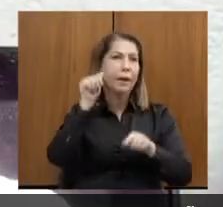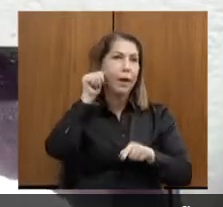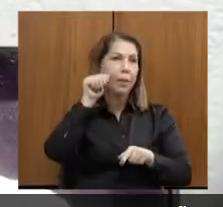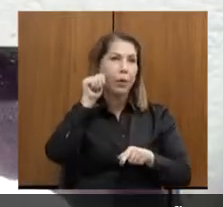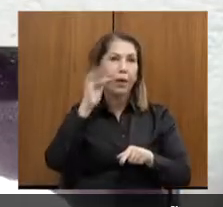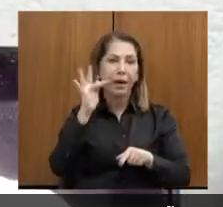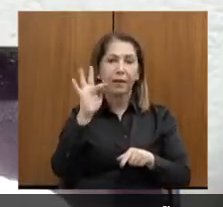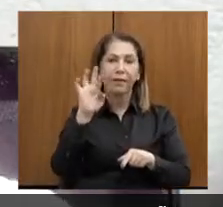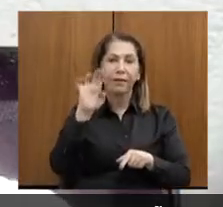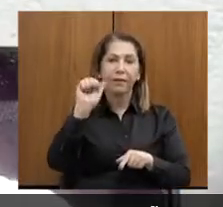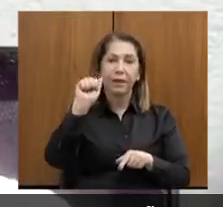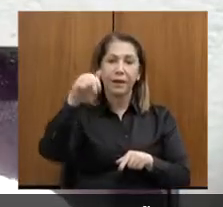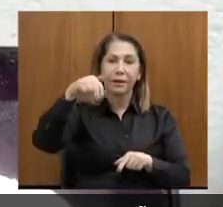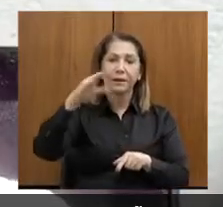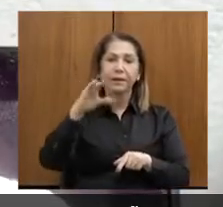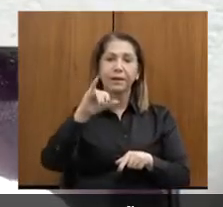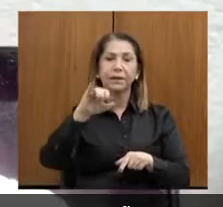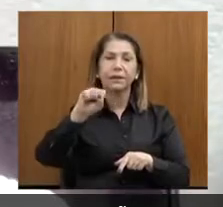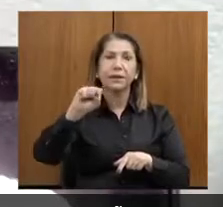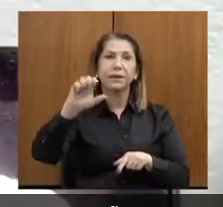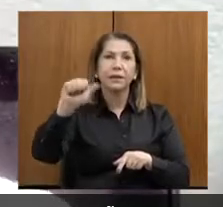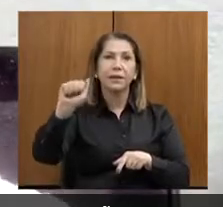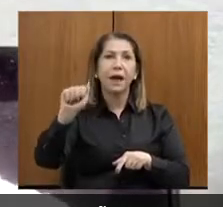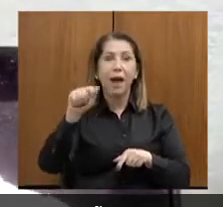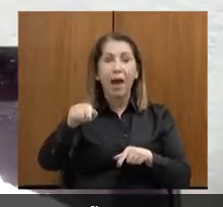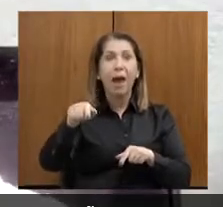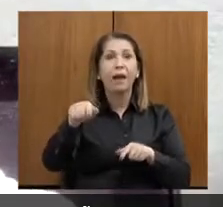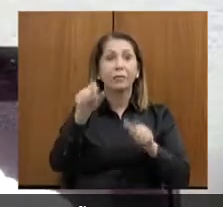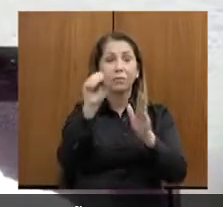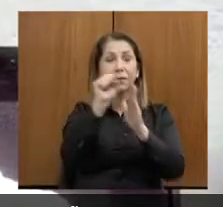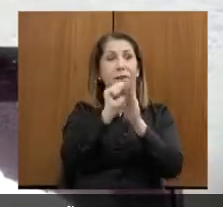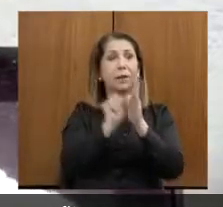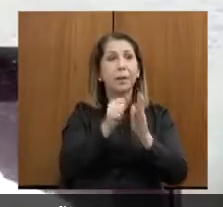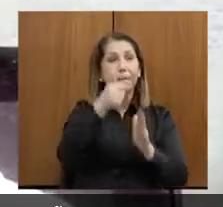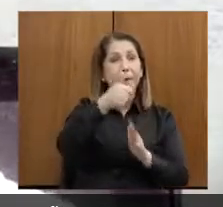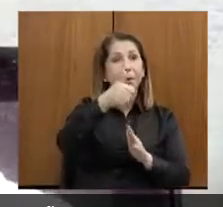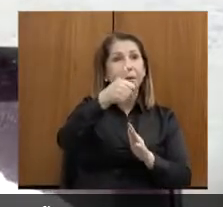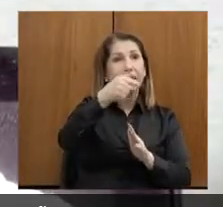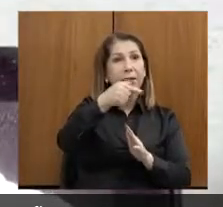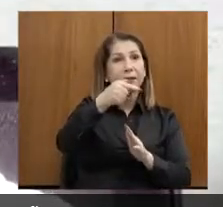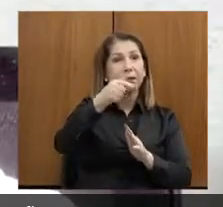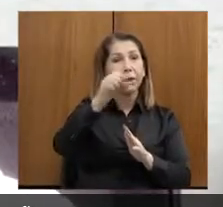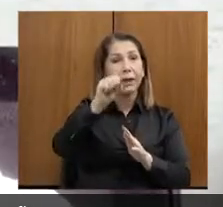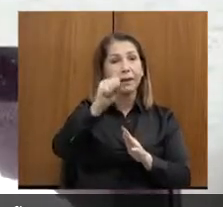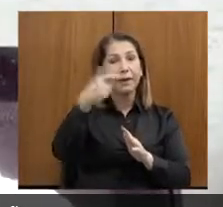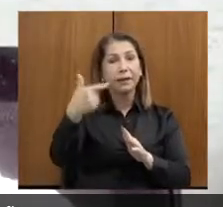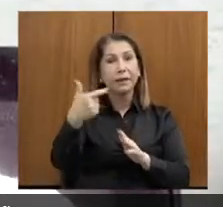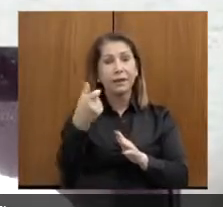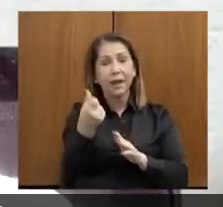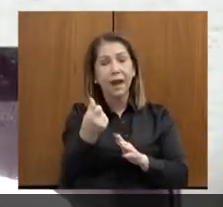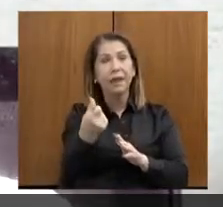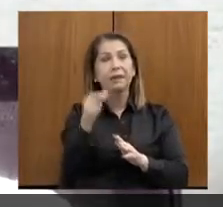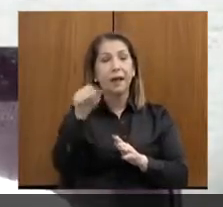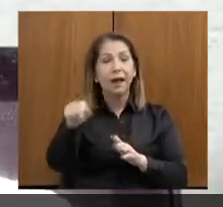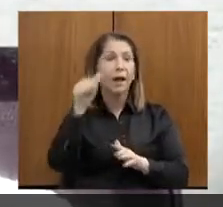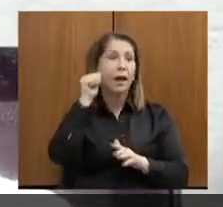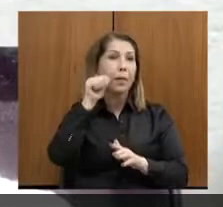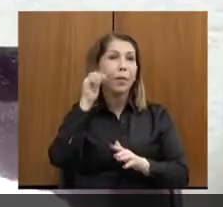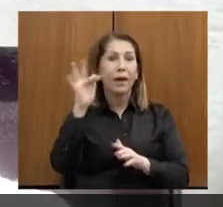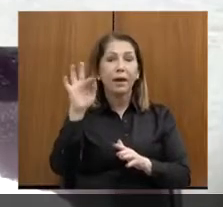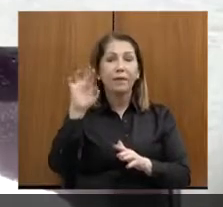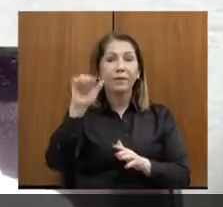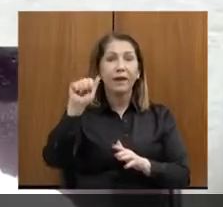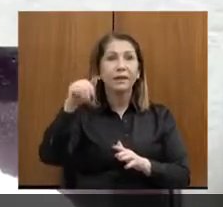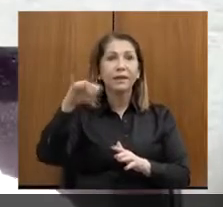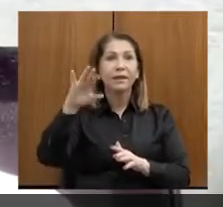arraial do Curral Del Rei em 1756 vejam que hoje a Pampulha a Francisca elas são que eu não